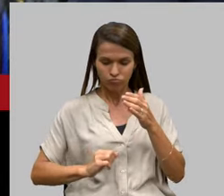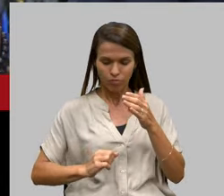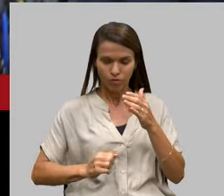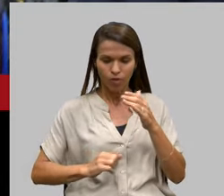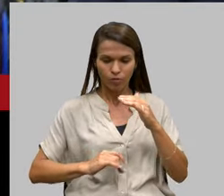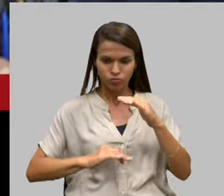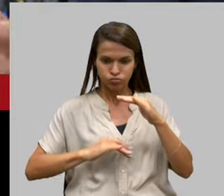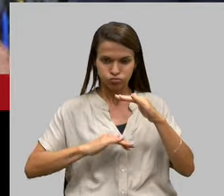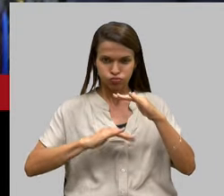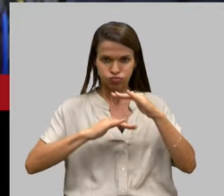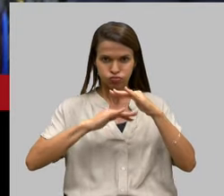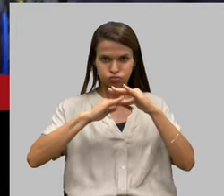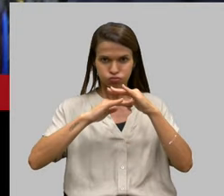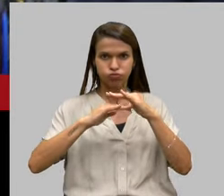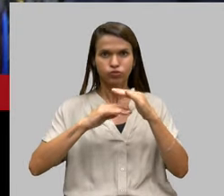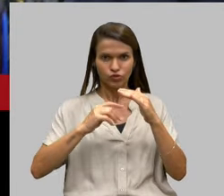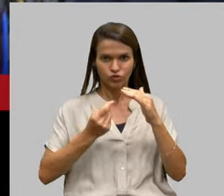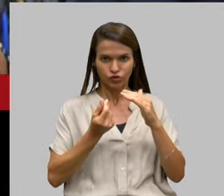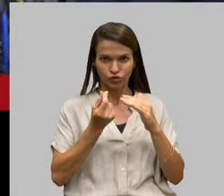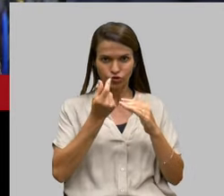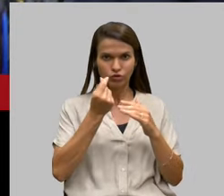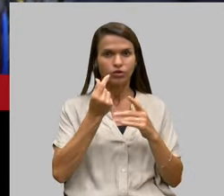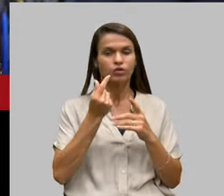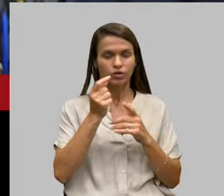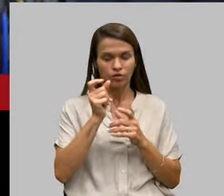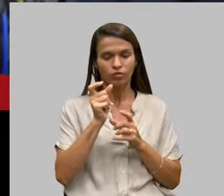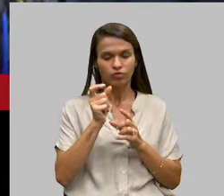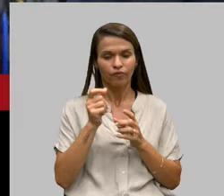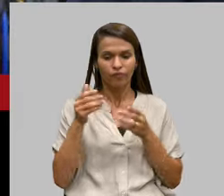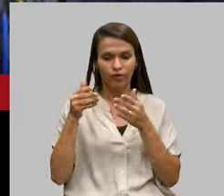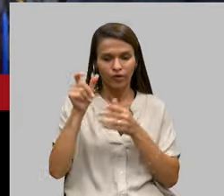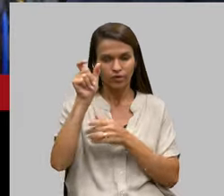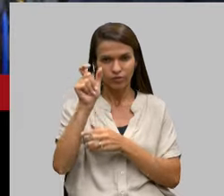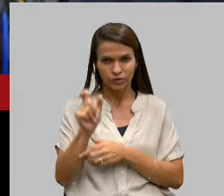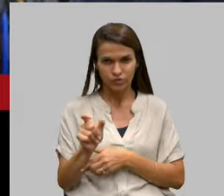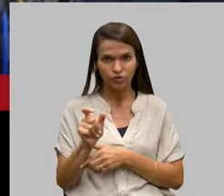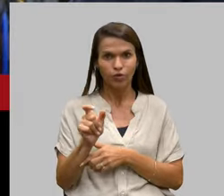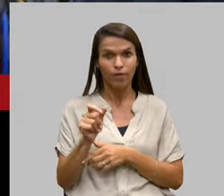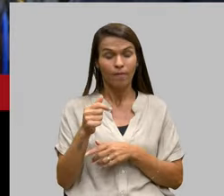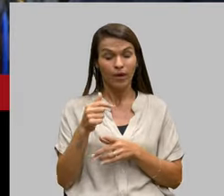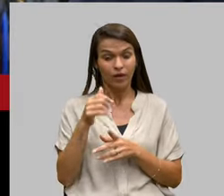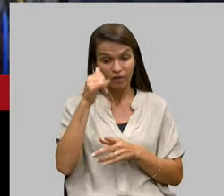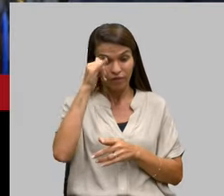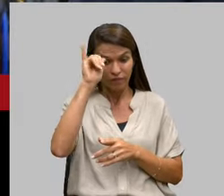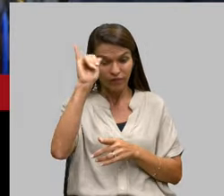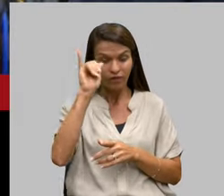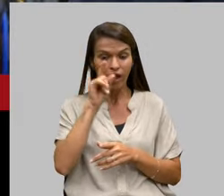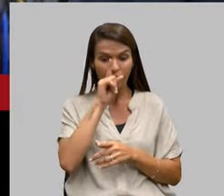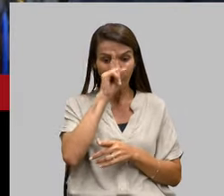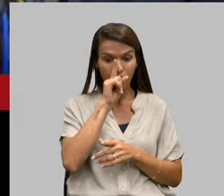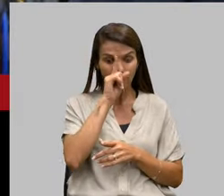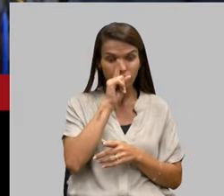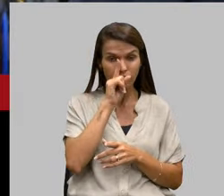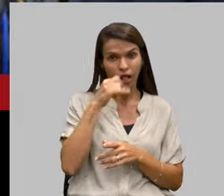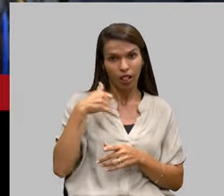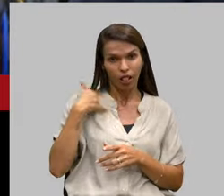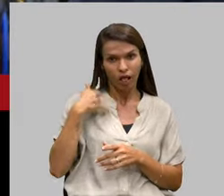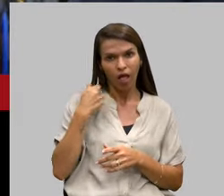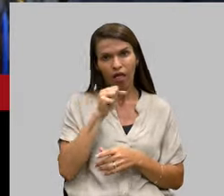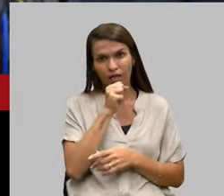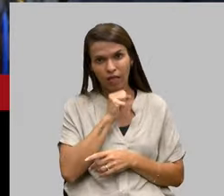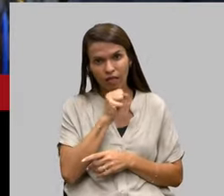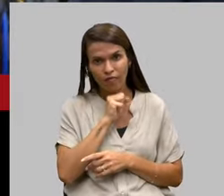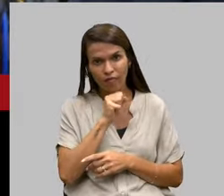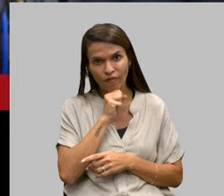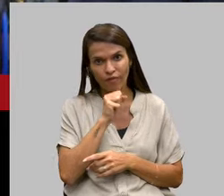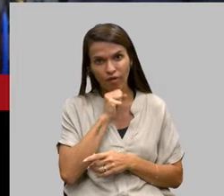poupança previdenciária dentro do ente para poder lidar com os riscos do envelhecimento né da e e